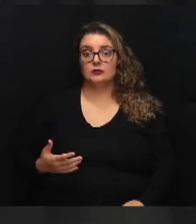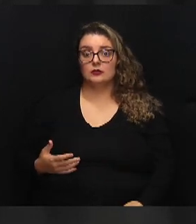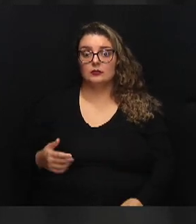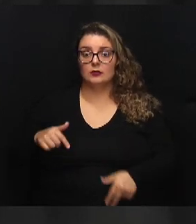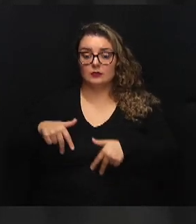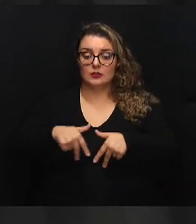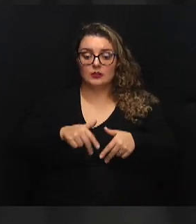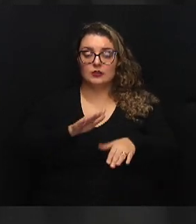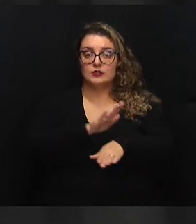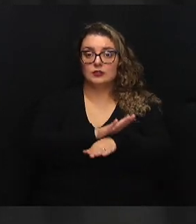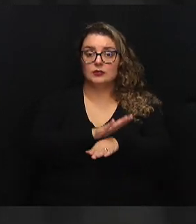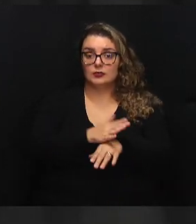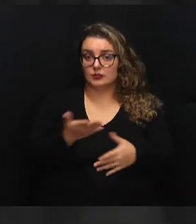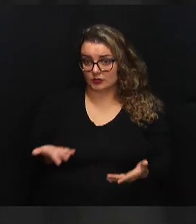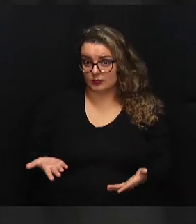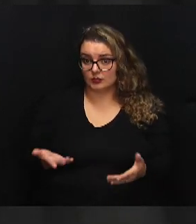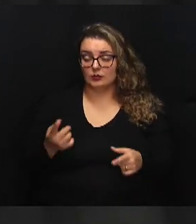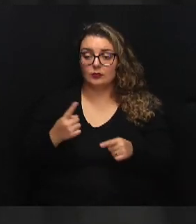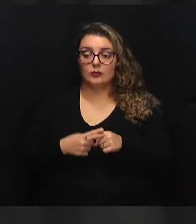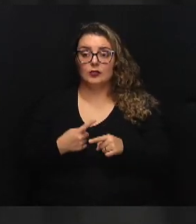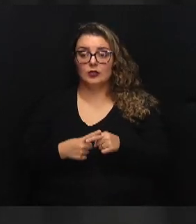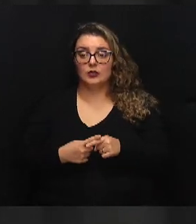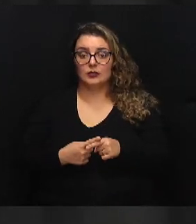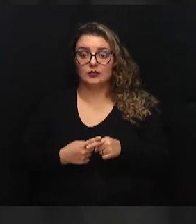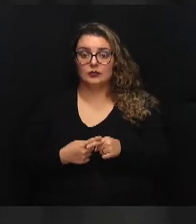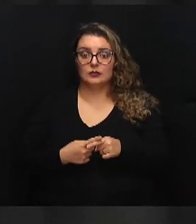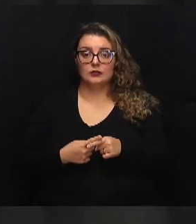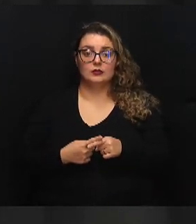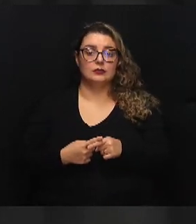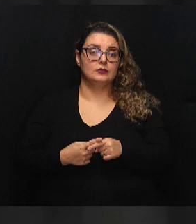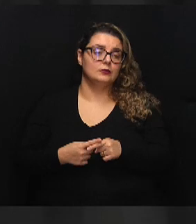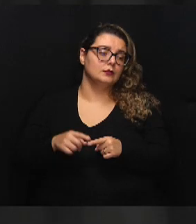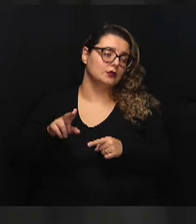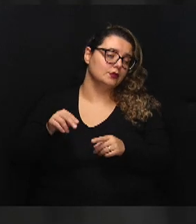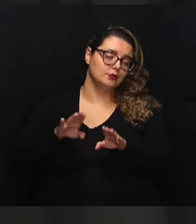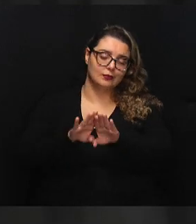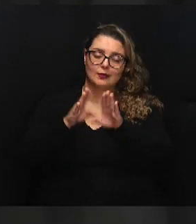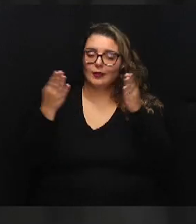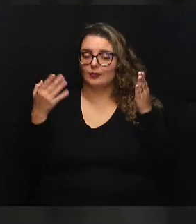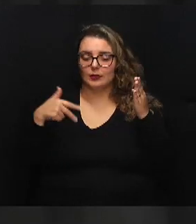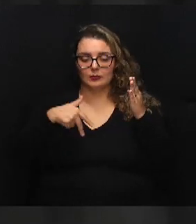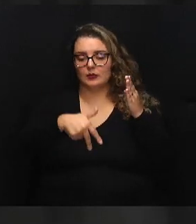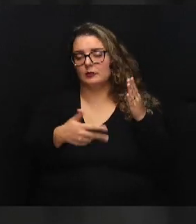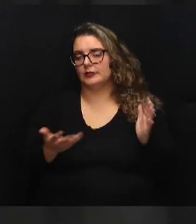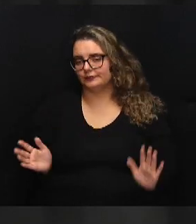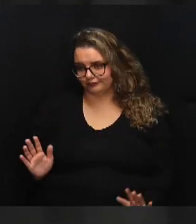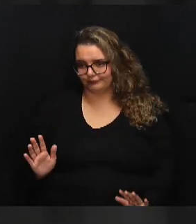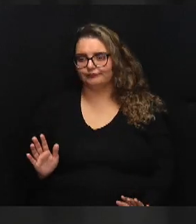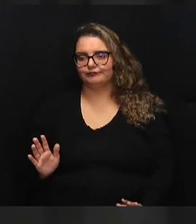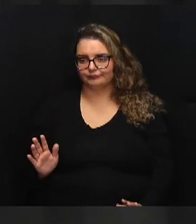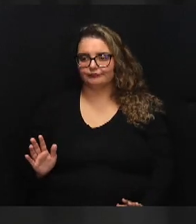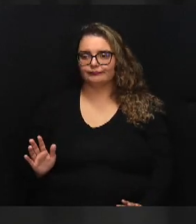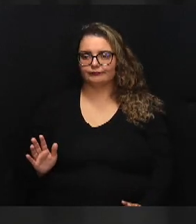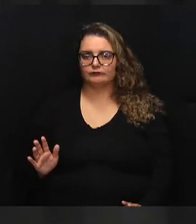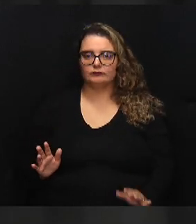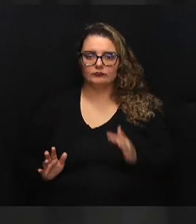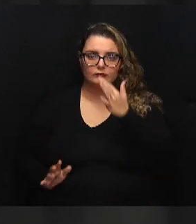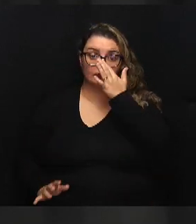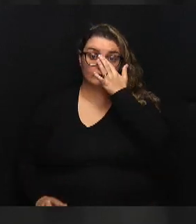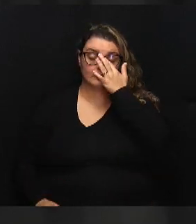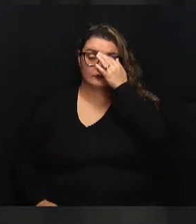colo. Porque senão as portas não vão se abrir jamais para você, tá? Então eu